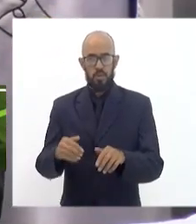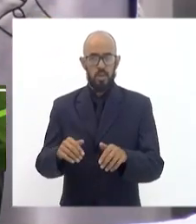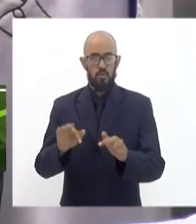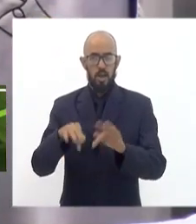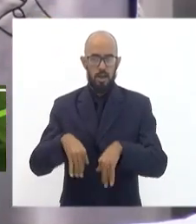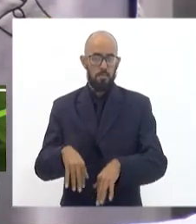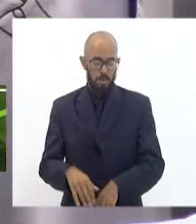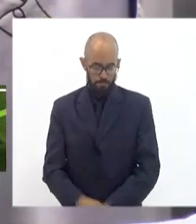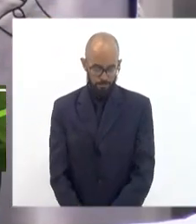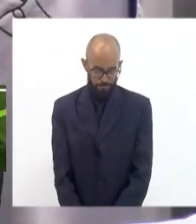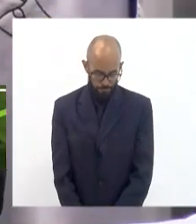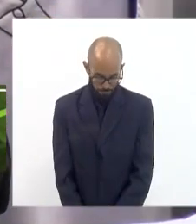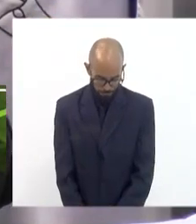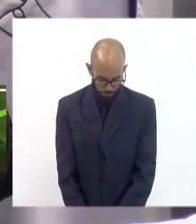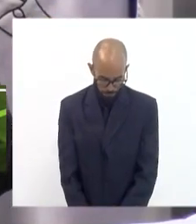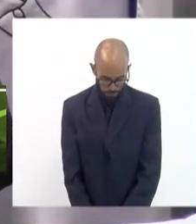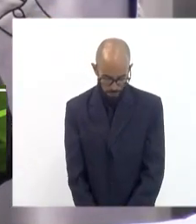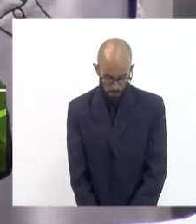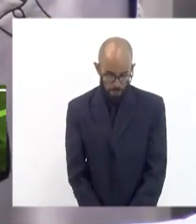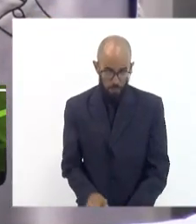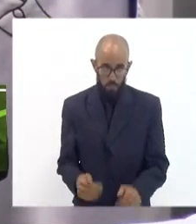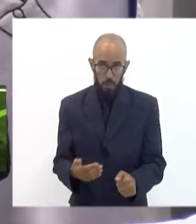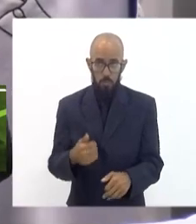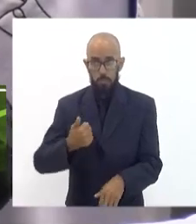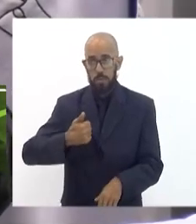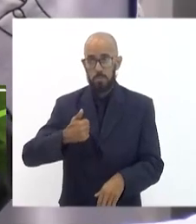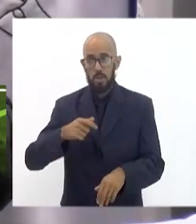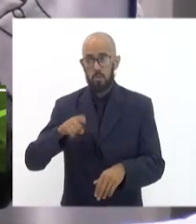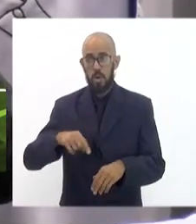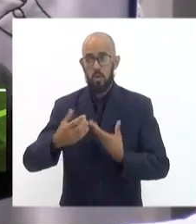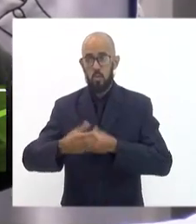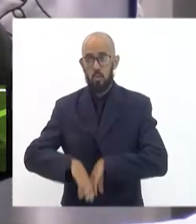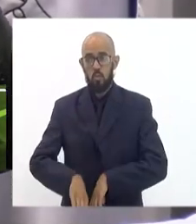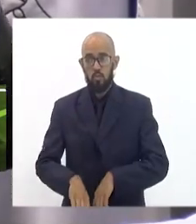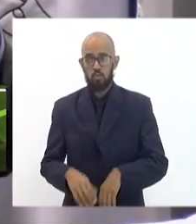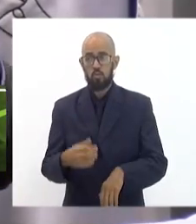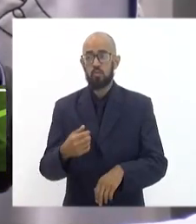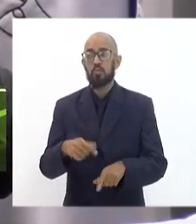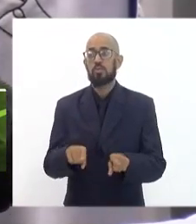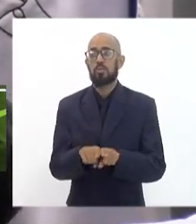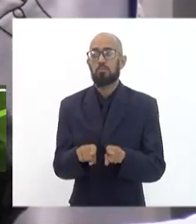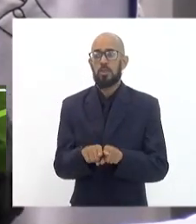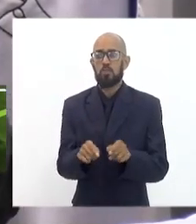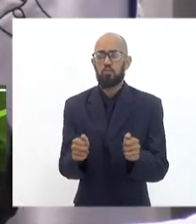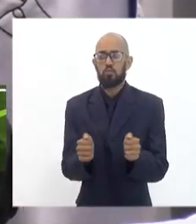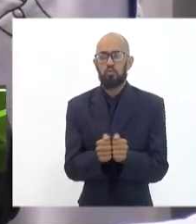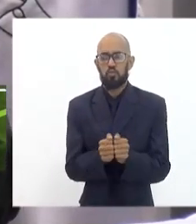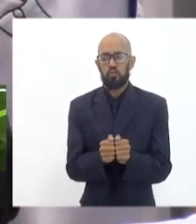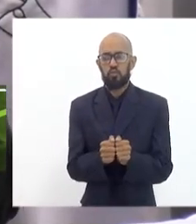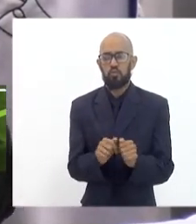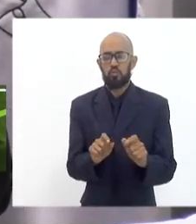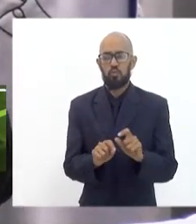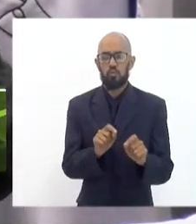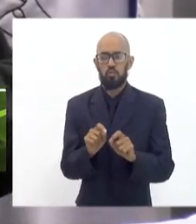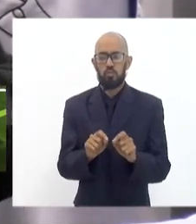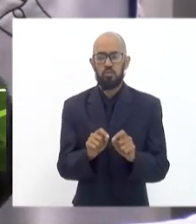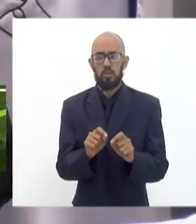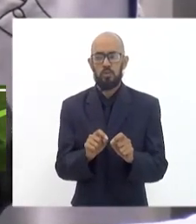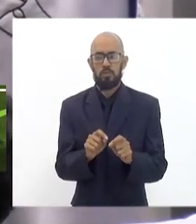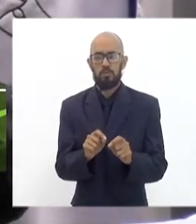queria aprender a questão é a do concurso público e associada isso eu